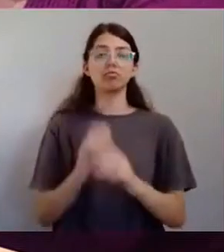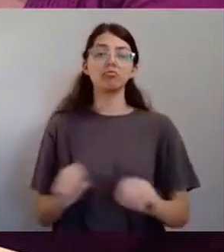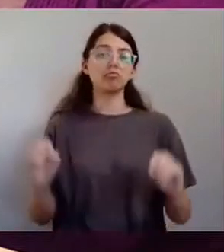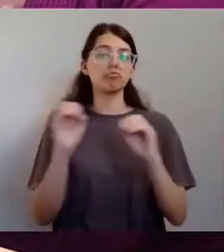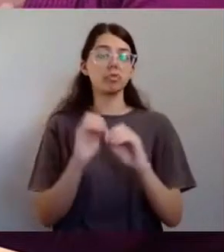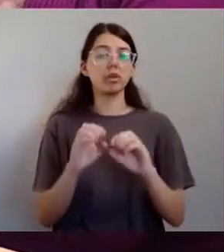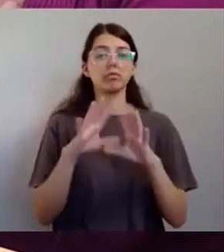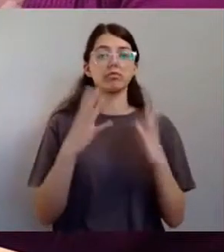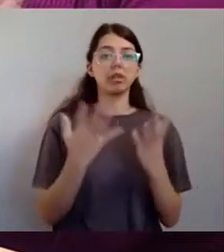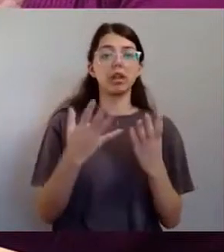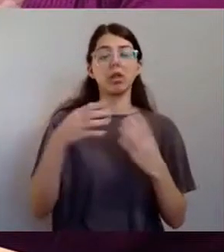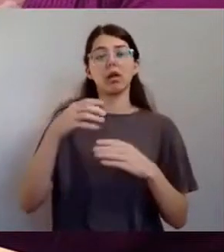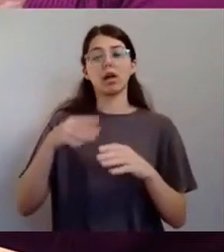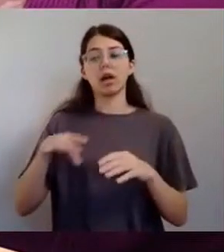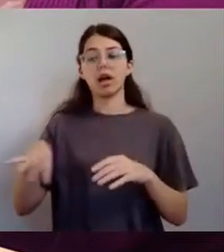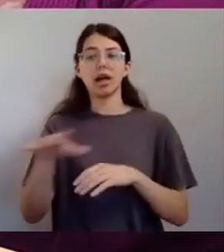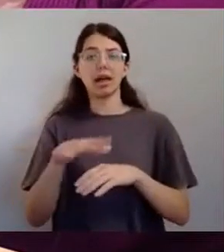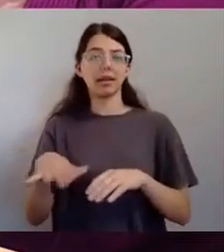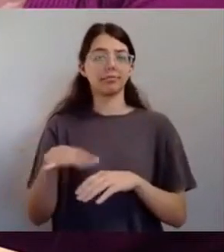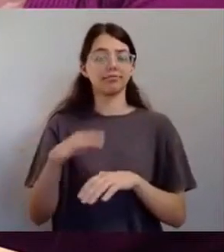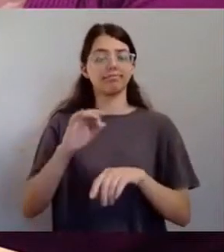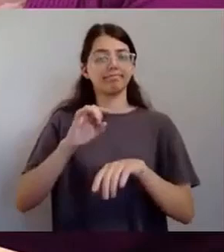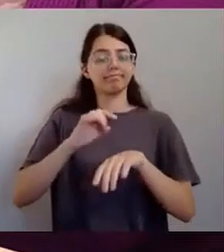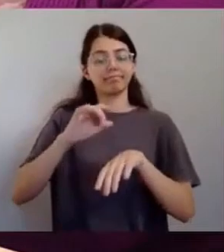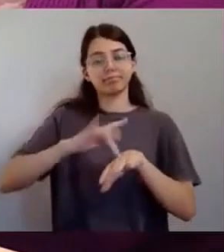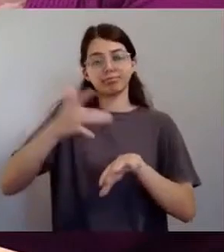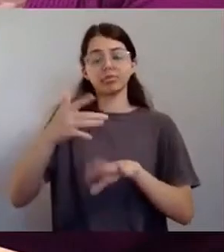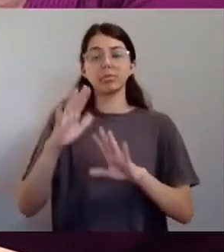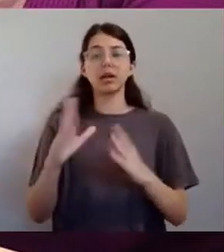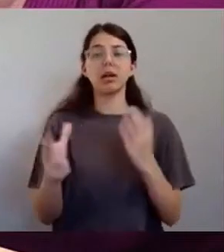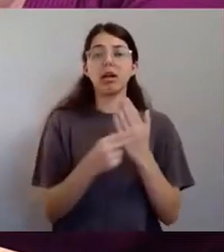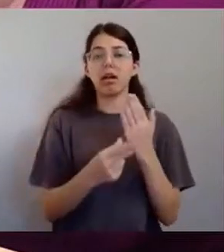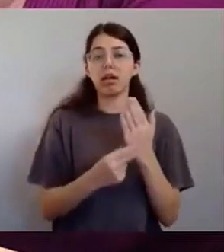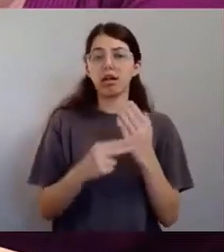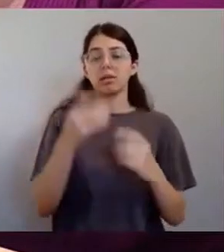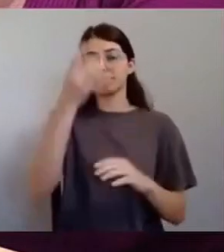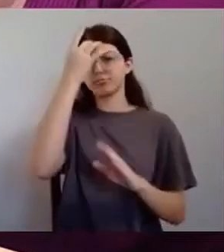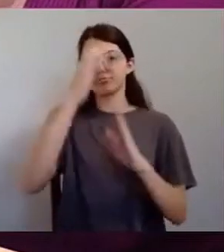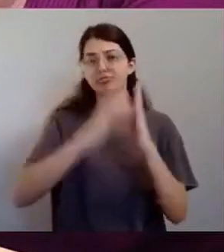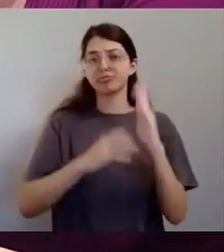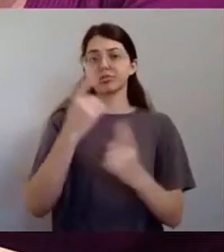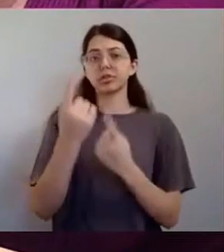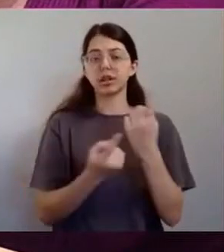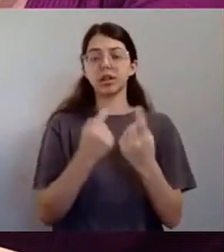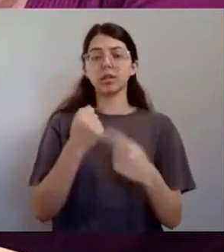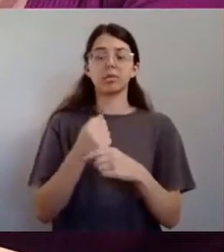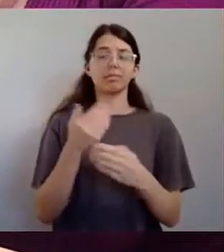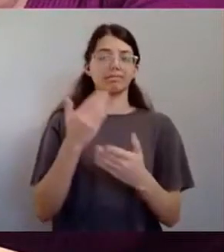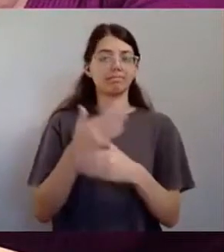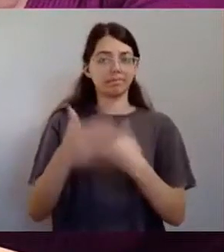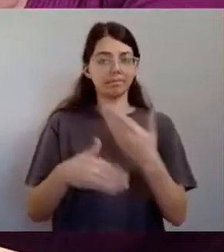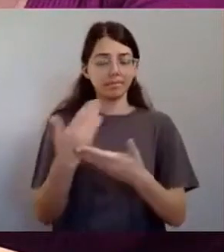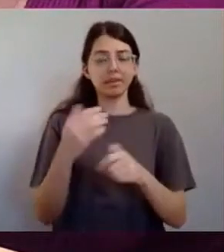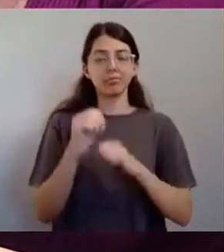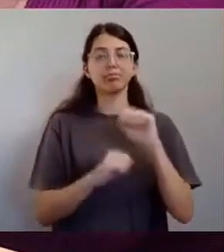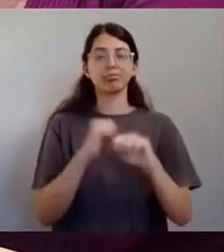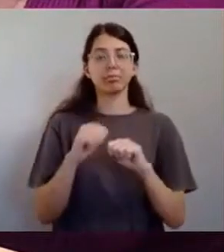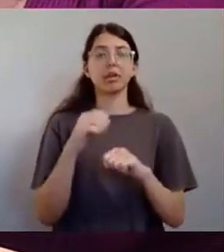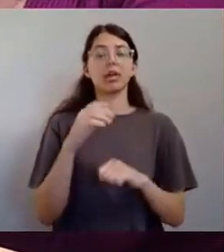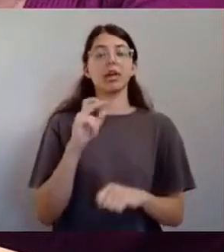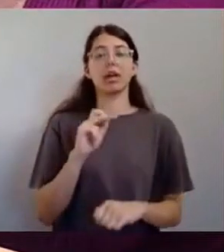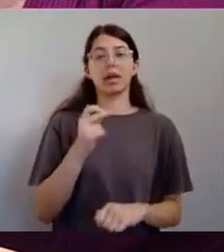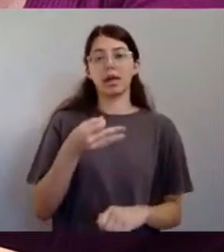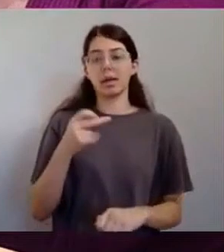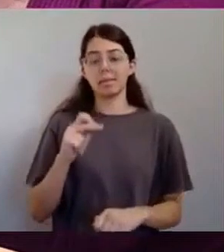áreas sensíveis. No entanto, em anexo também nos são fornecidos alguns dos pareceres emitidos no decorrer deste processo, nomeadamente pela APA e pela